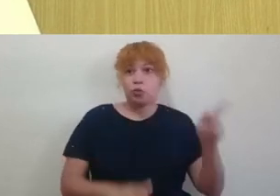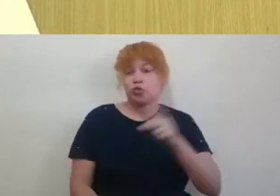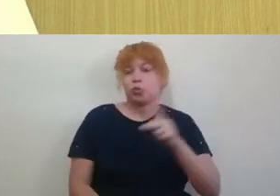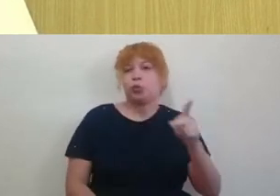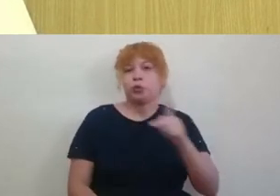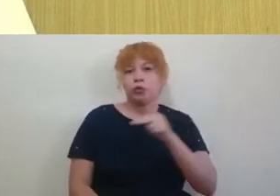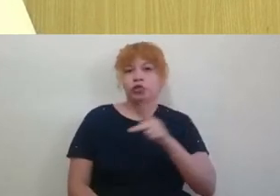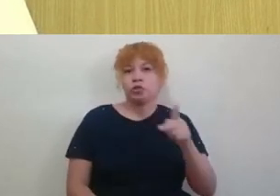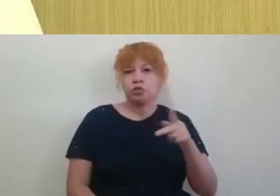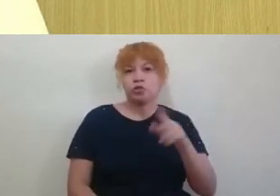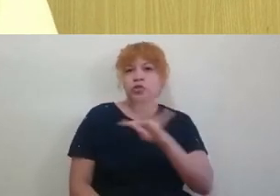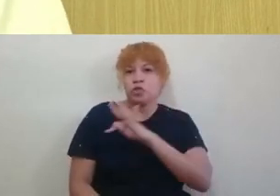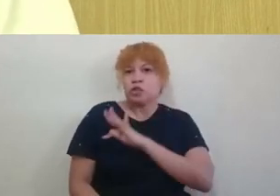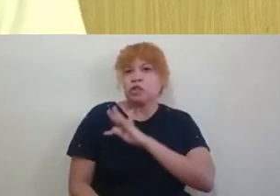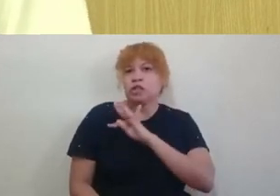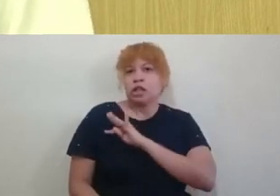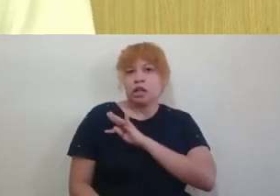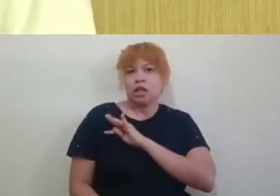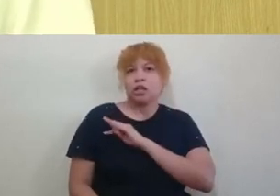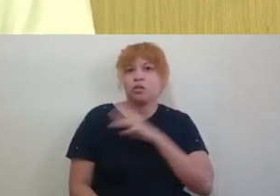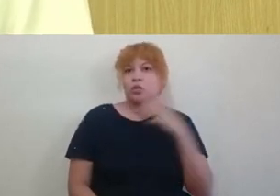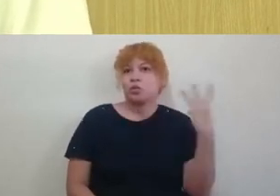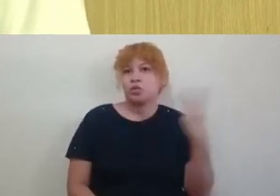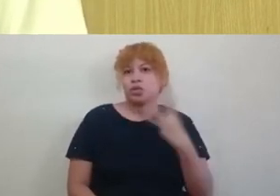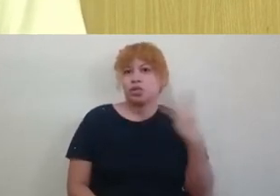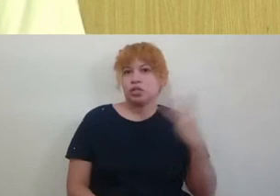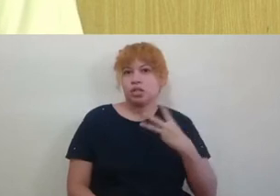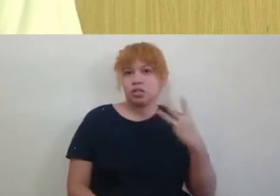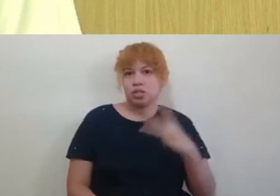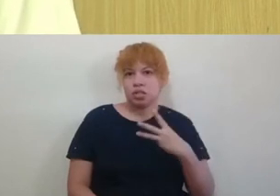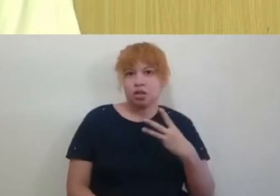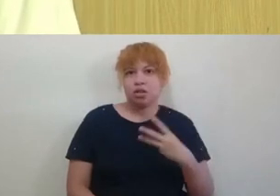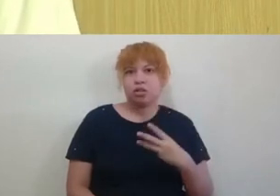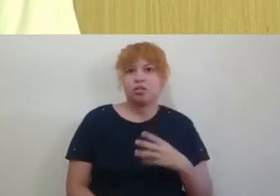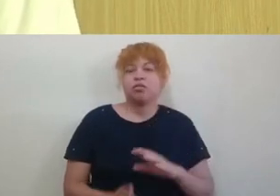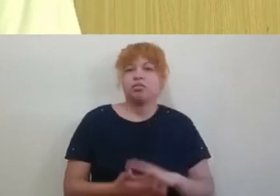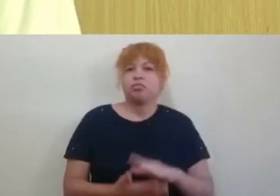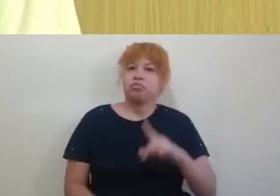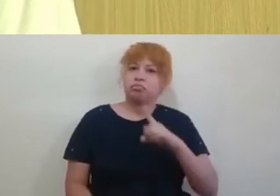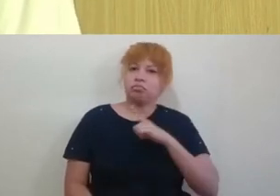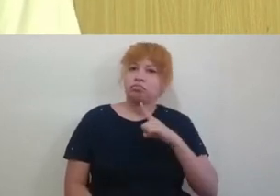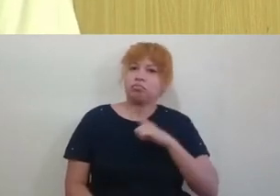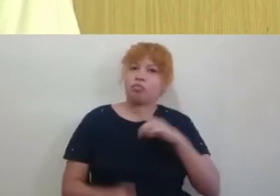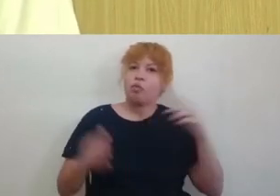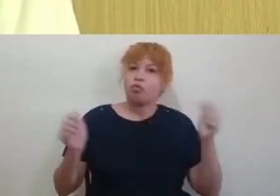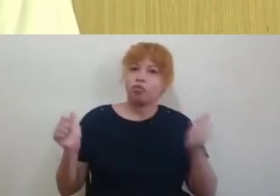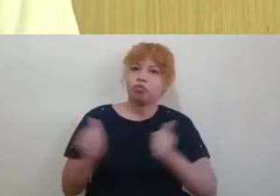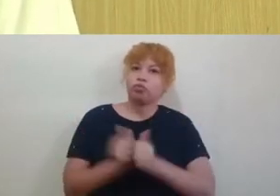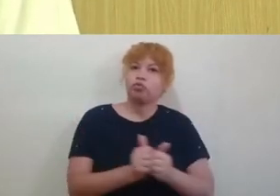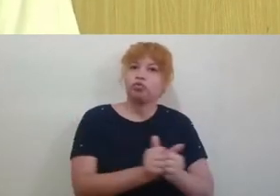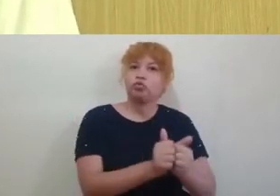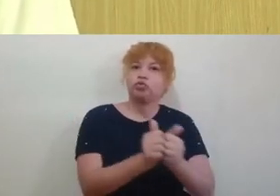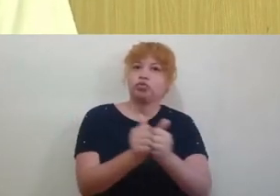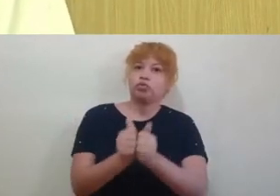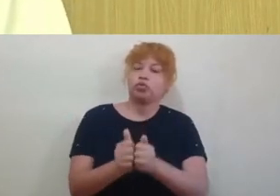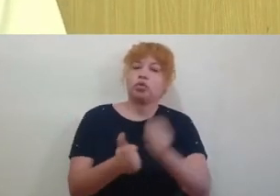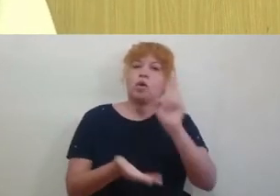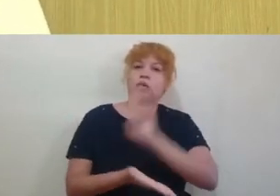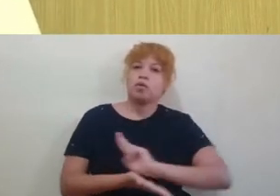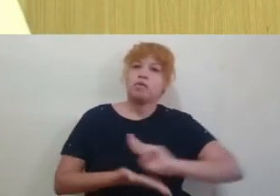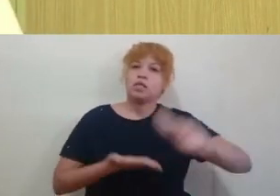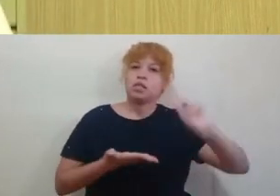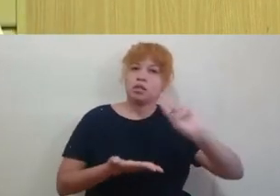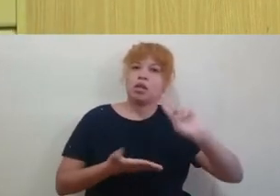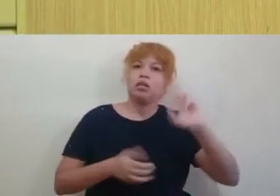homenageada do curso de licenciatura em Ciências Biológicas, em nome dela, saudar todos os patronos, patronesses,